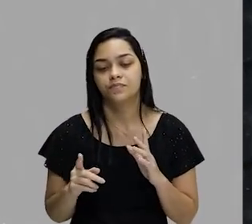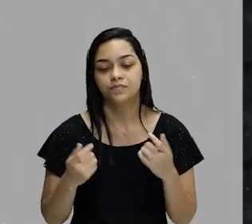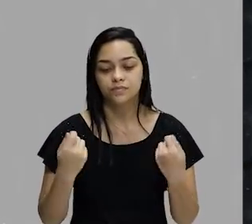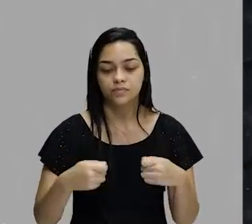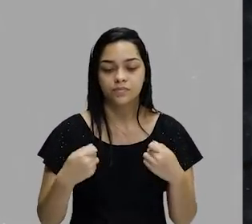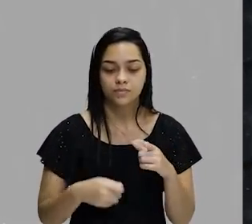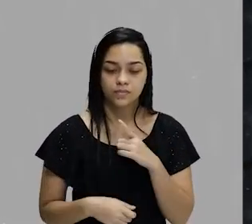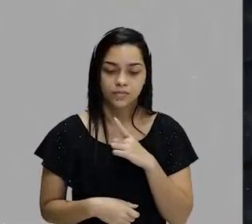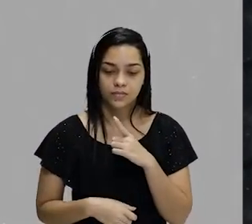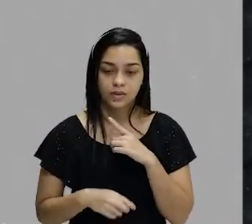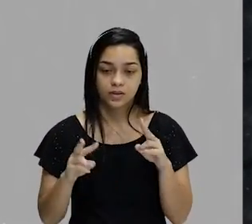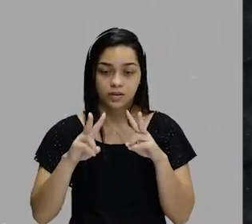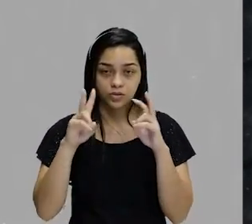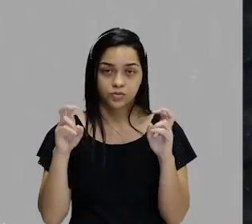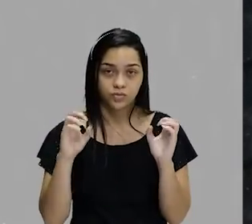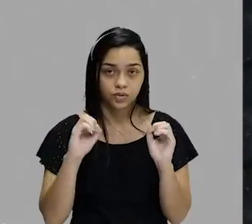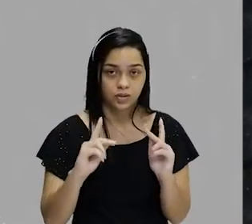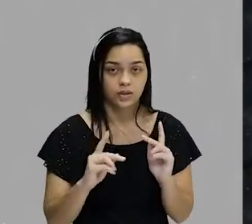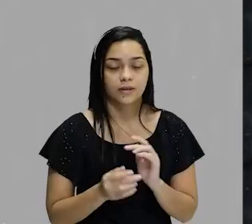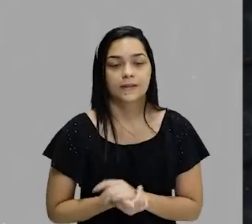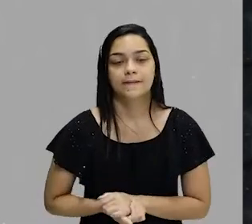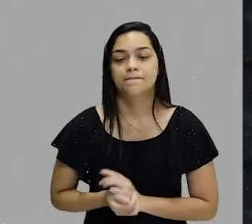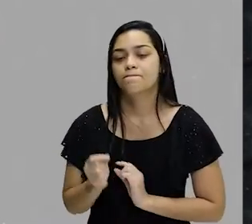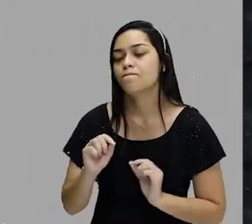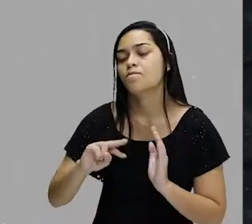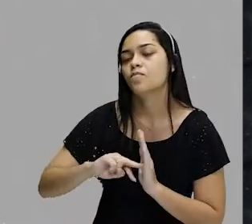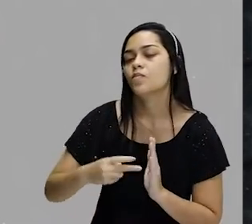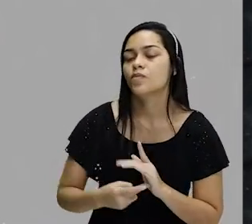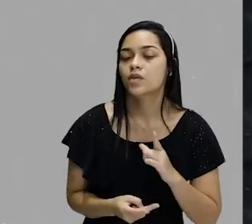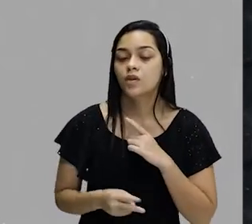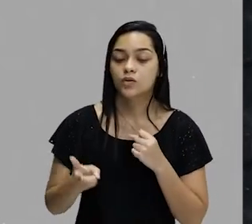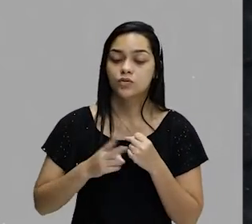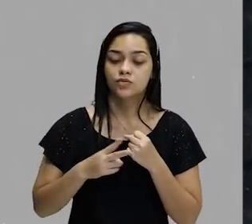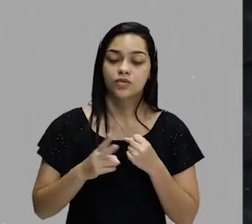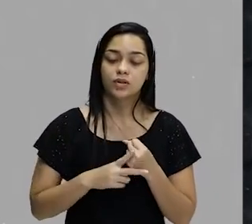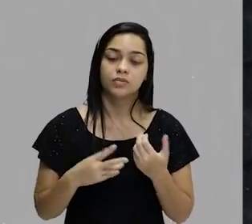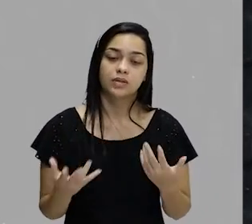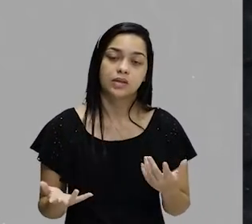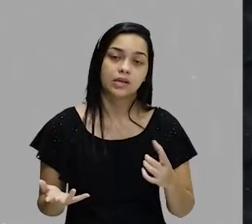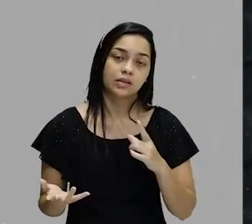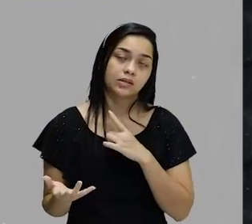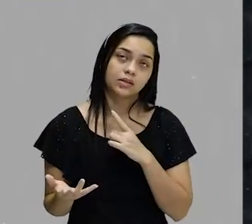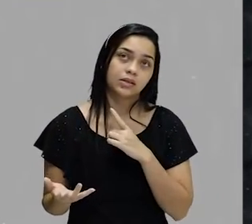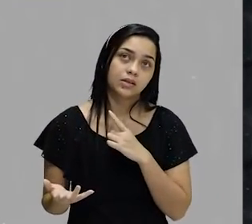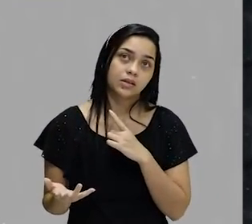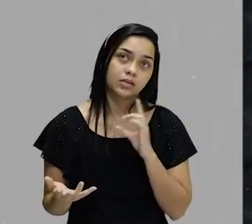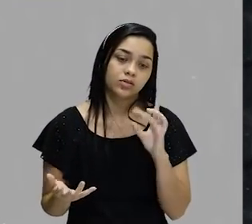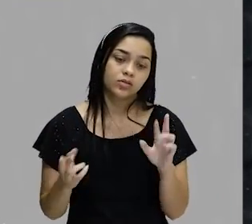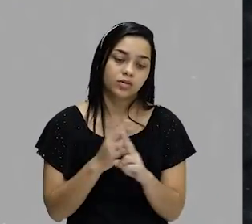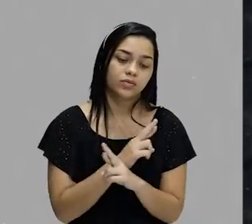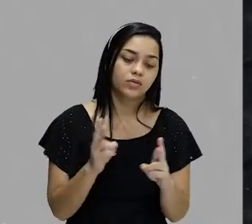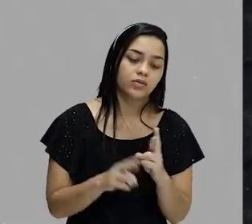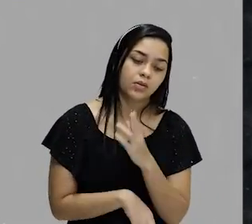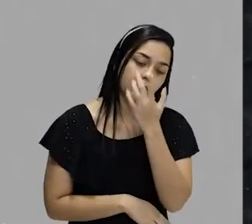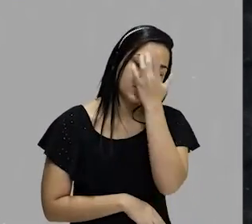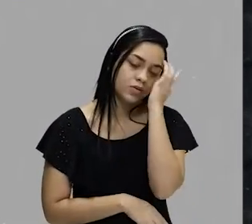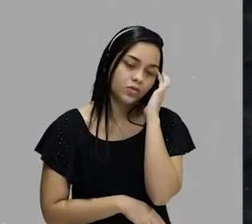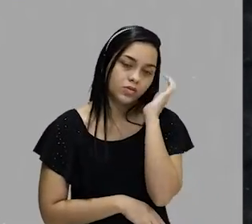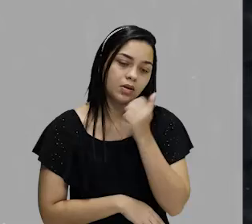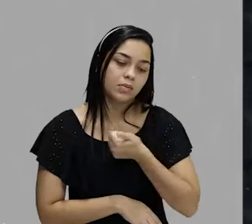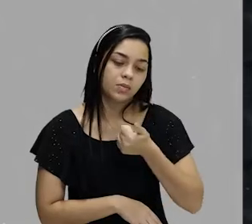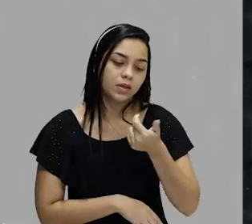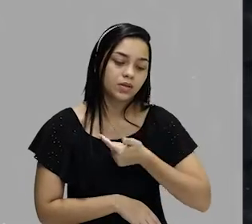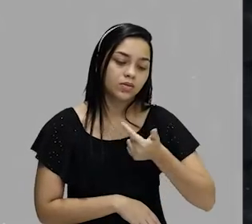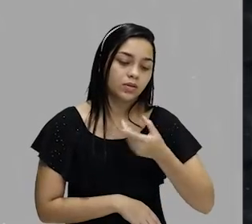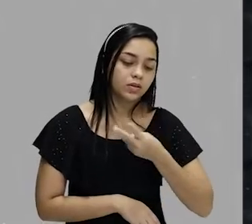ter esse assunto aí na ponta da língua. Tá? O que são verbos impessoais? São aqueles verbos que não se referem a nenhuma pessoa do discurso, nem a primeira,